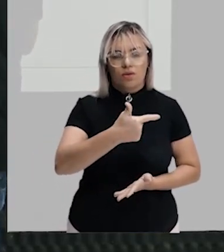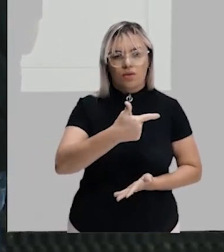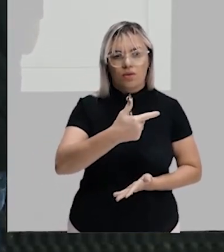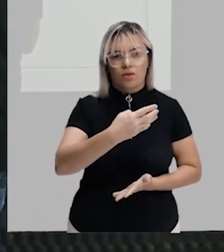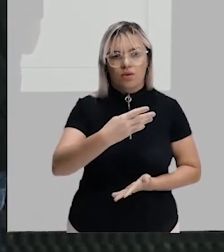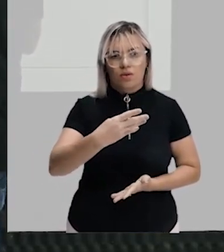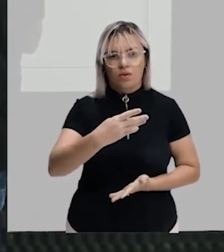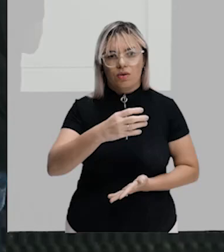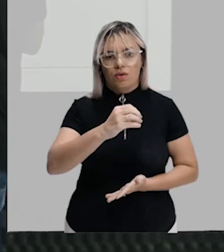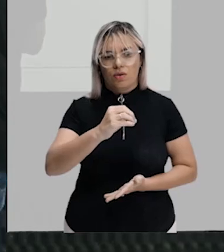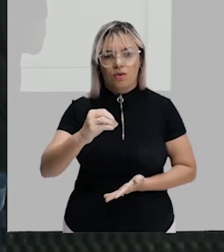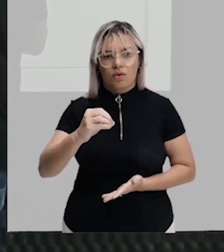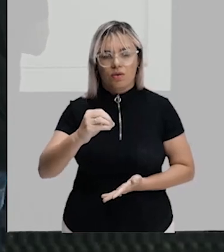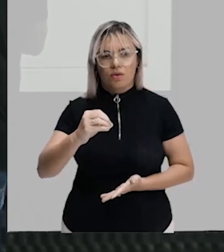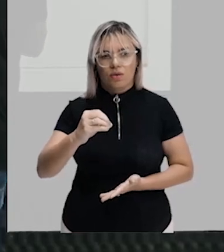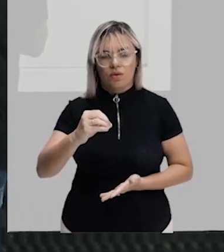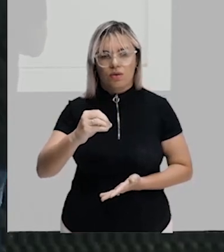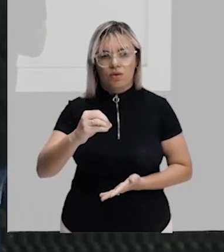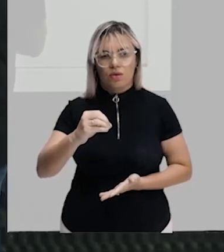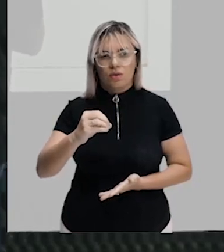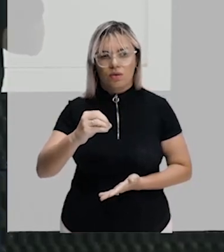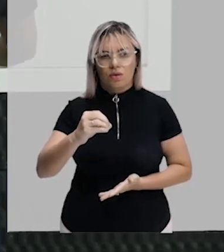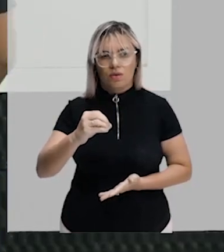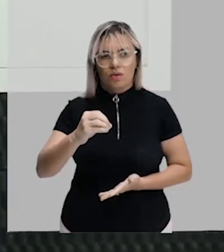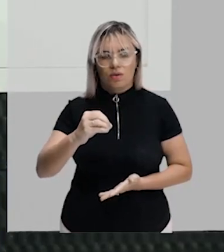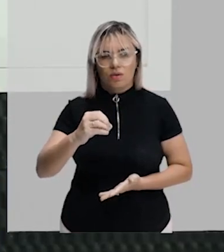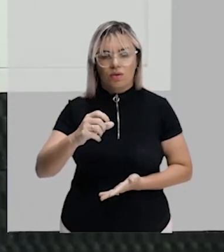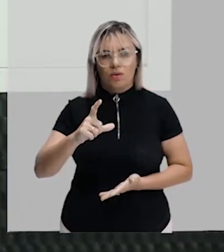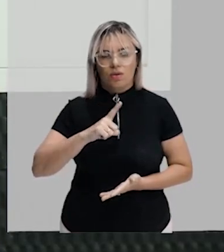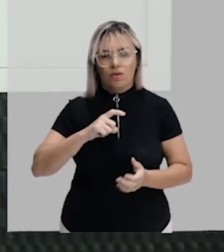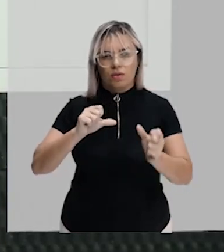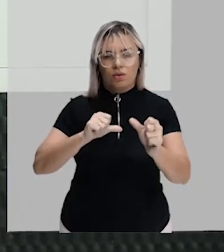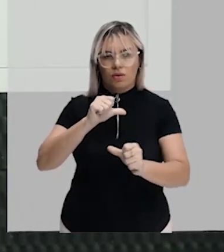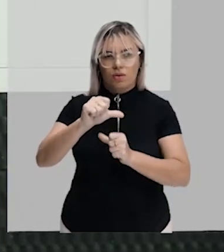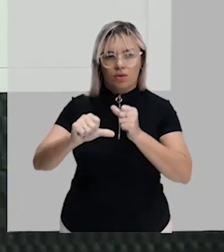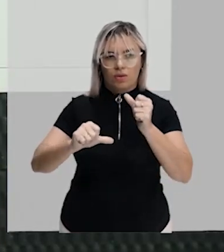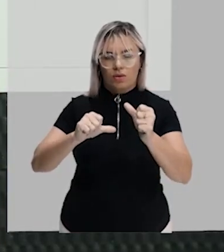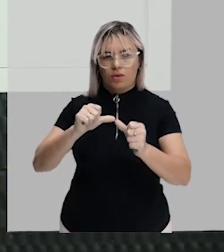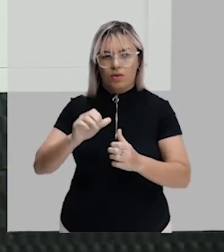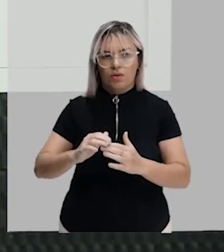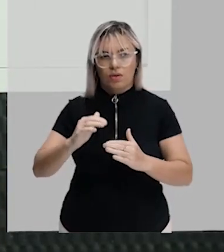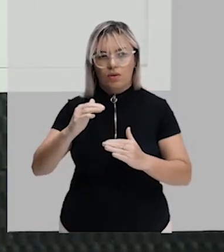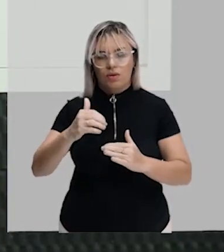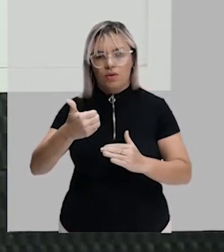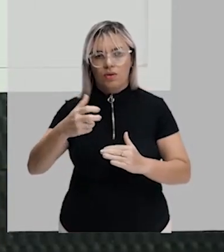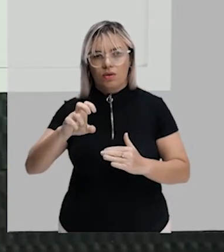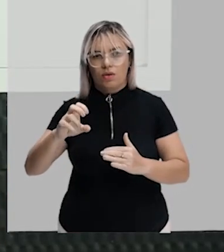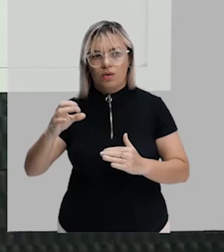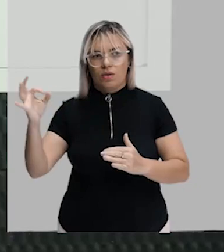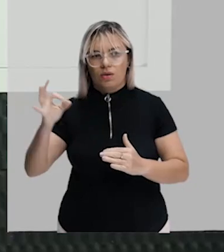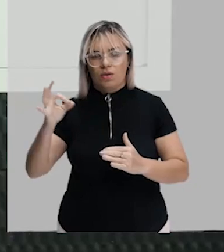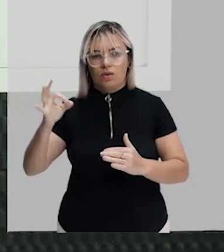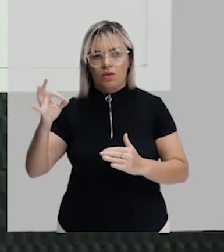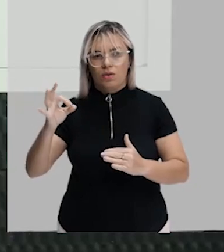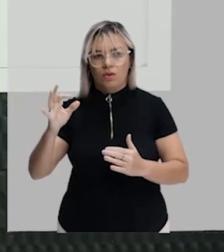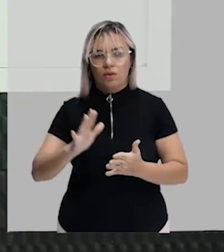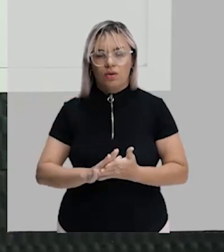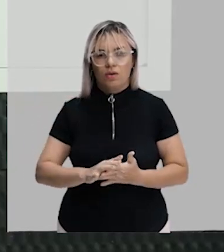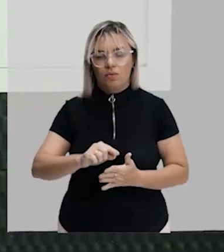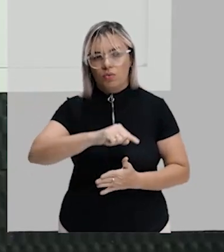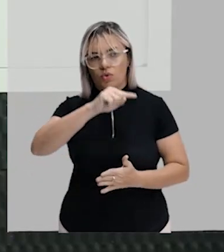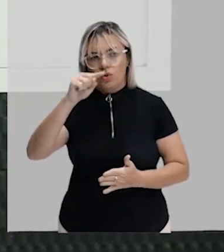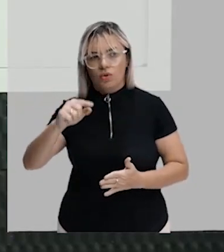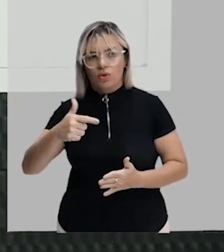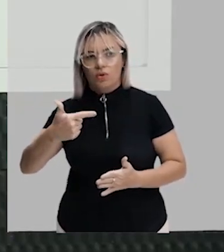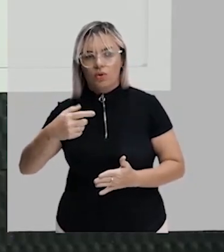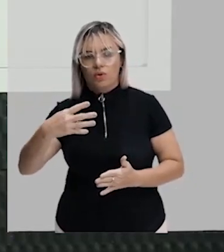2.400, se ele recebeu um reajuste de 15% e passou a ser